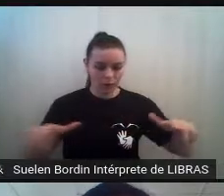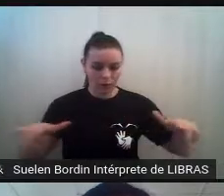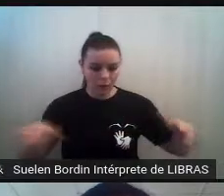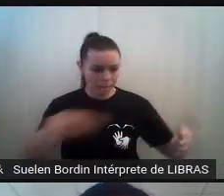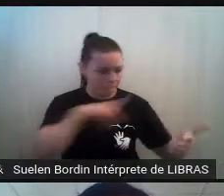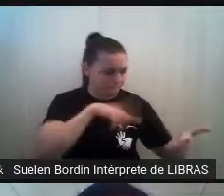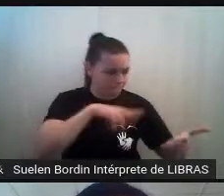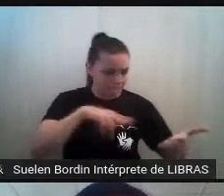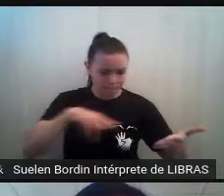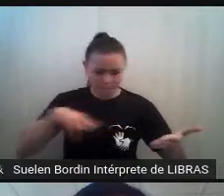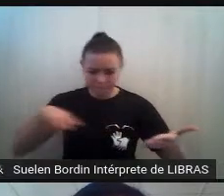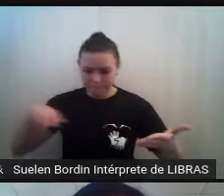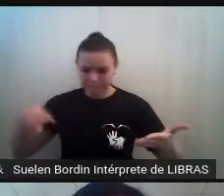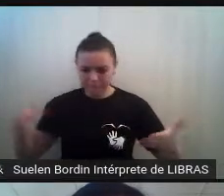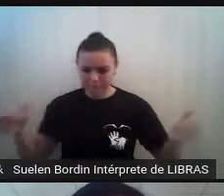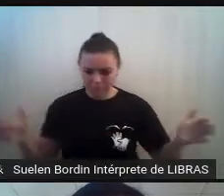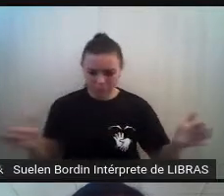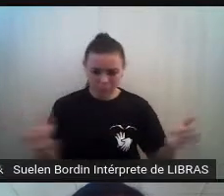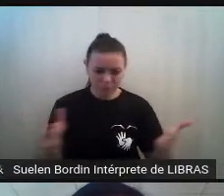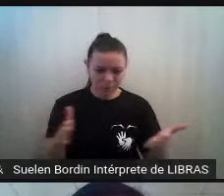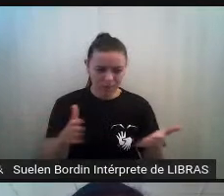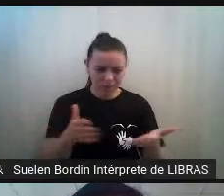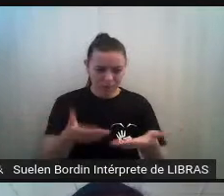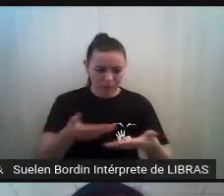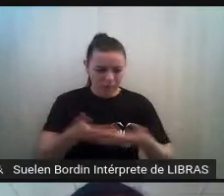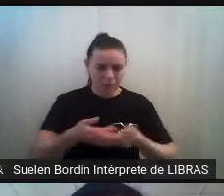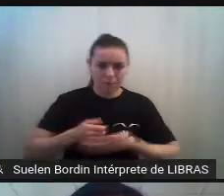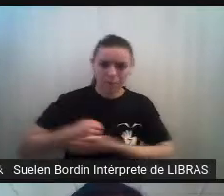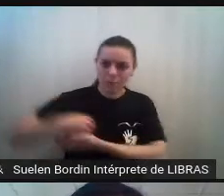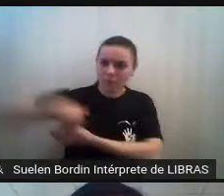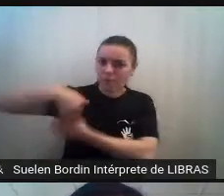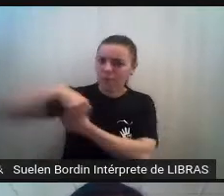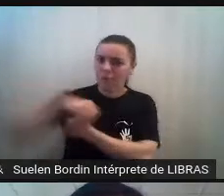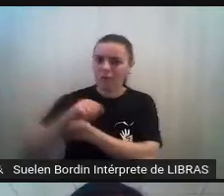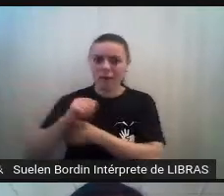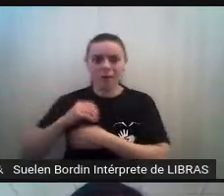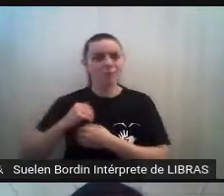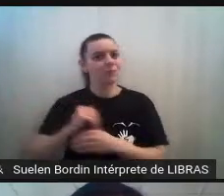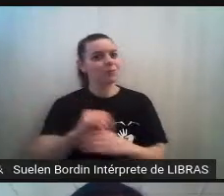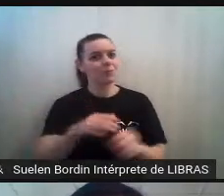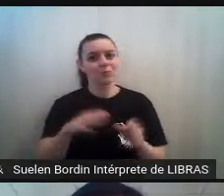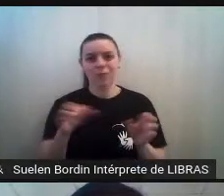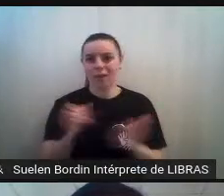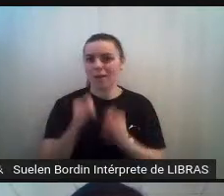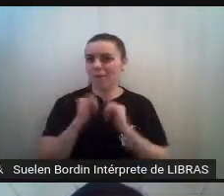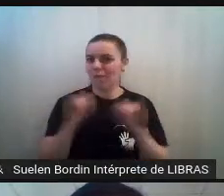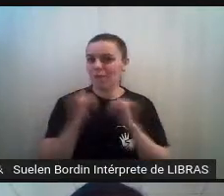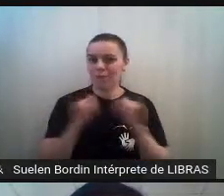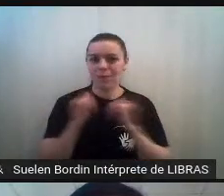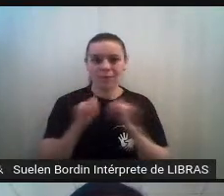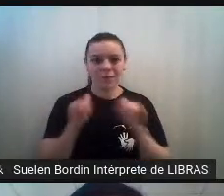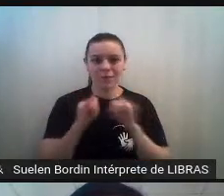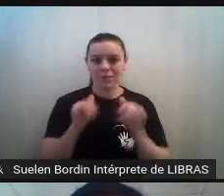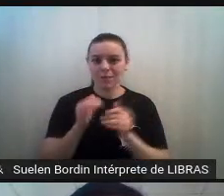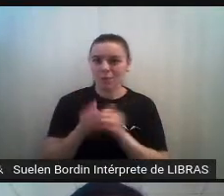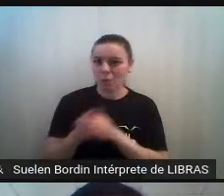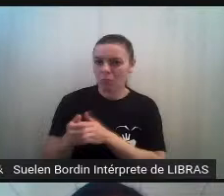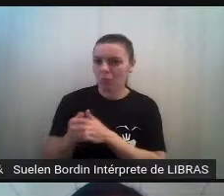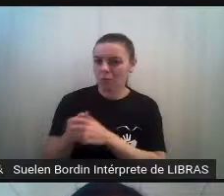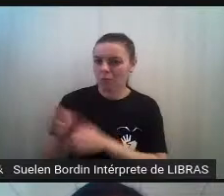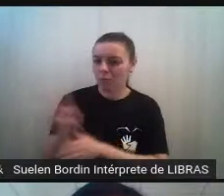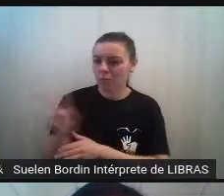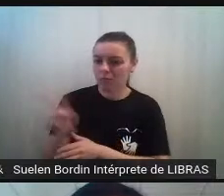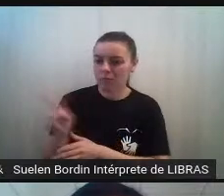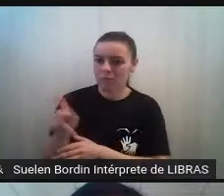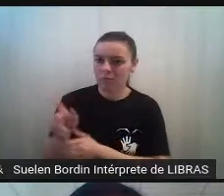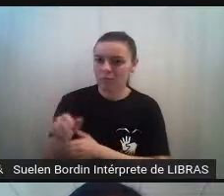daí juntava e pegava e levava já um compilado das informações para o orientador. E o orientador dava tarefa para ela por um mês e